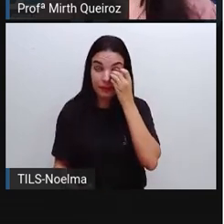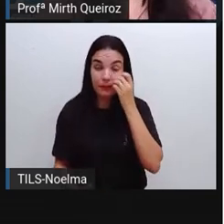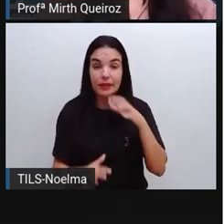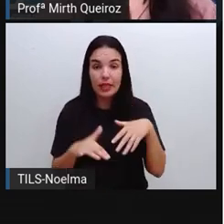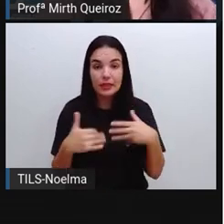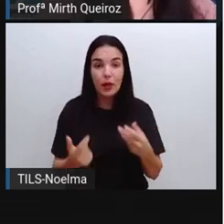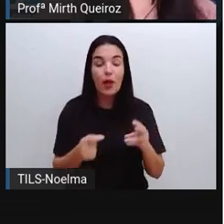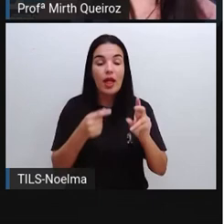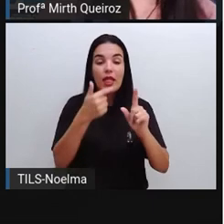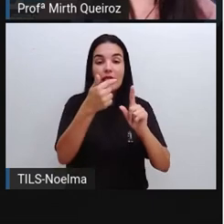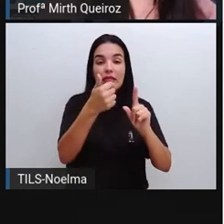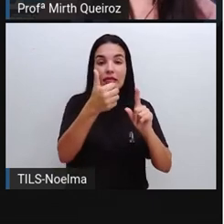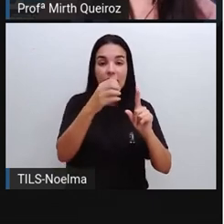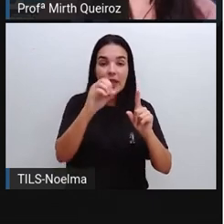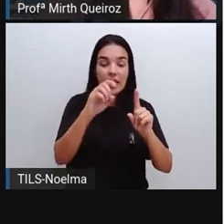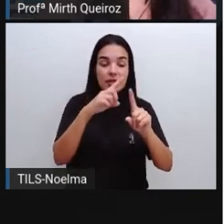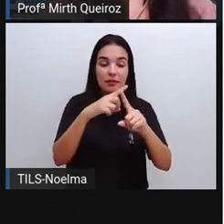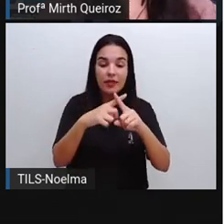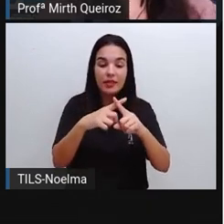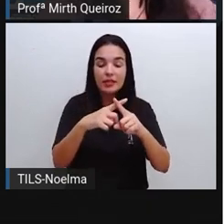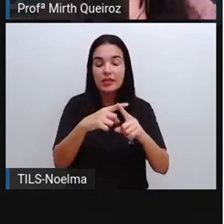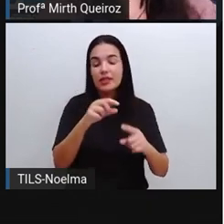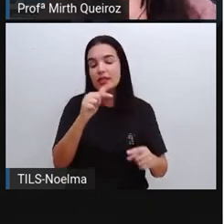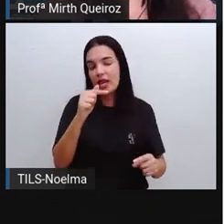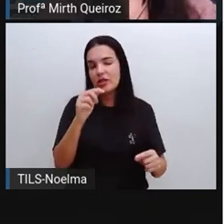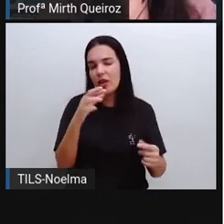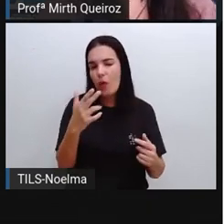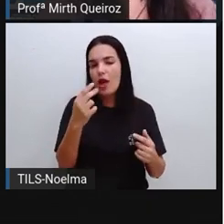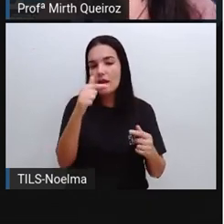é um 10 mil vezes 7